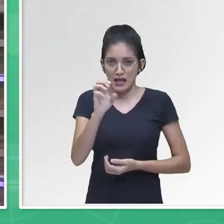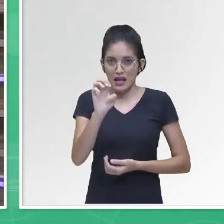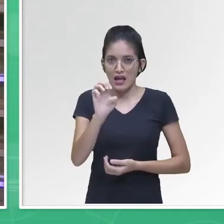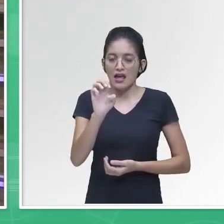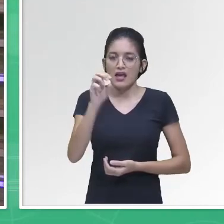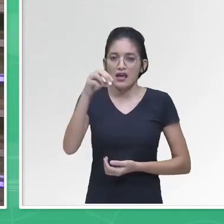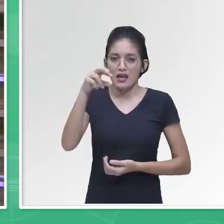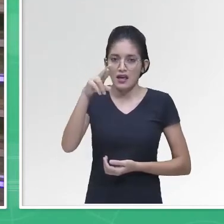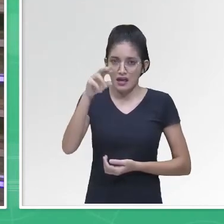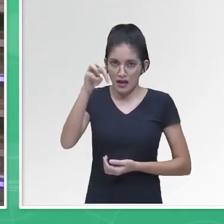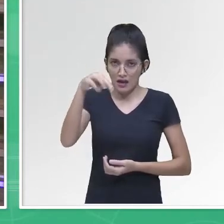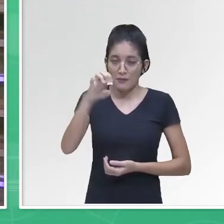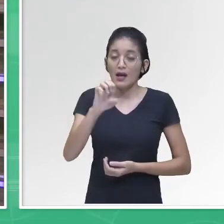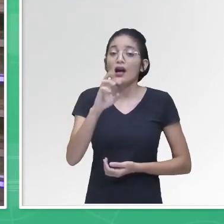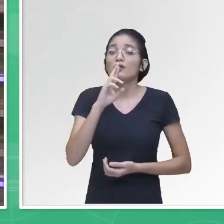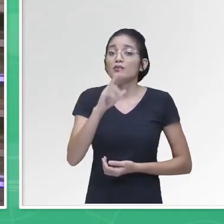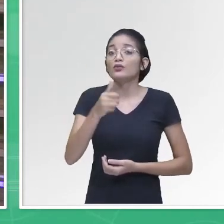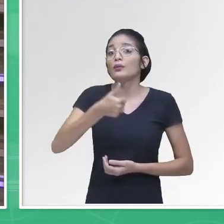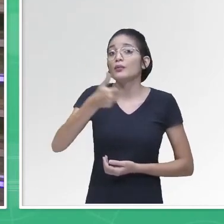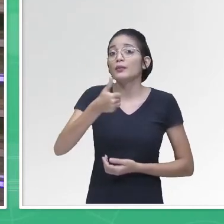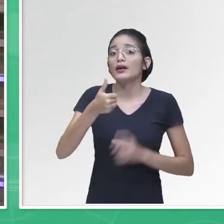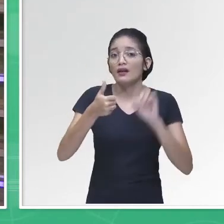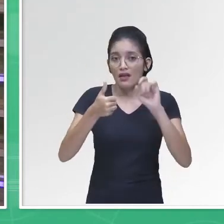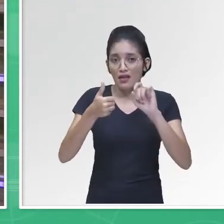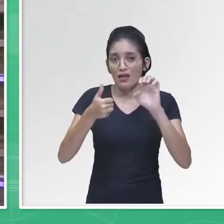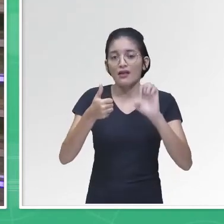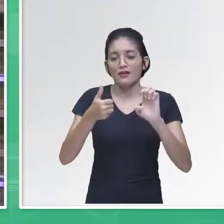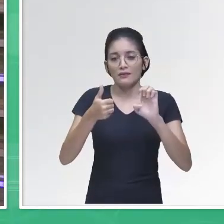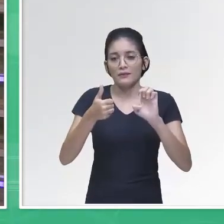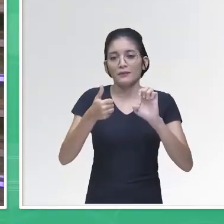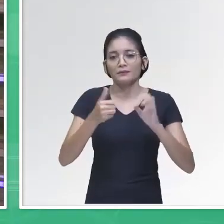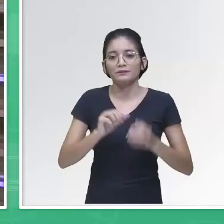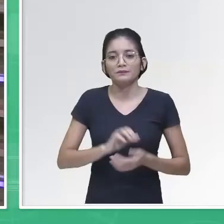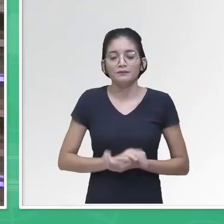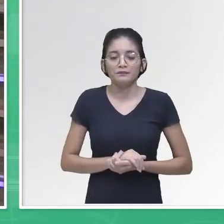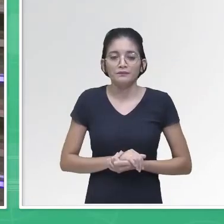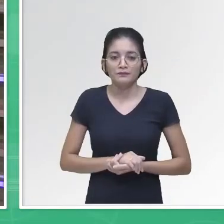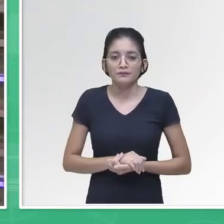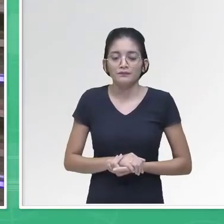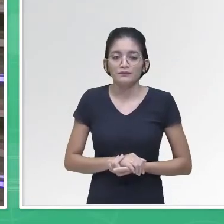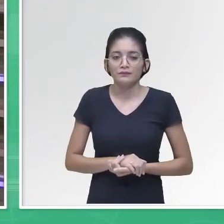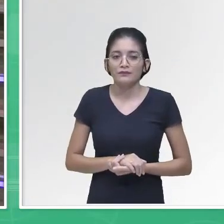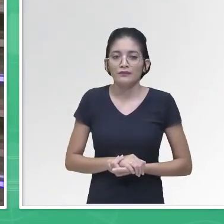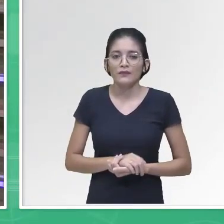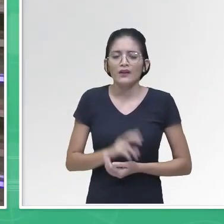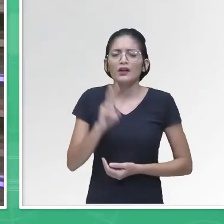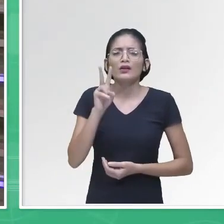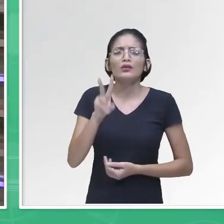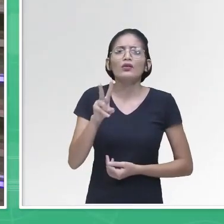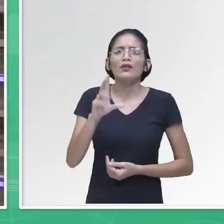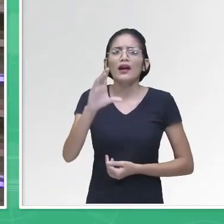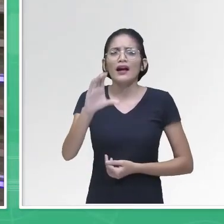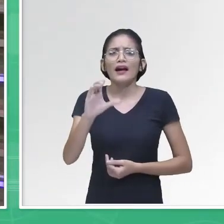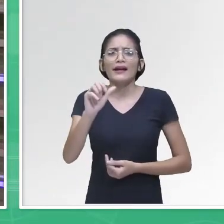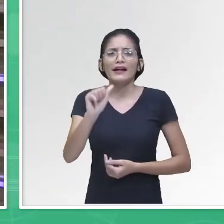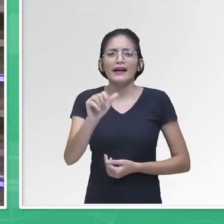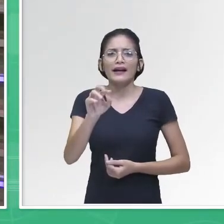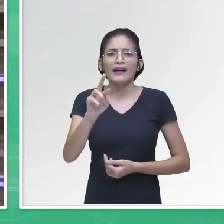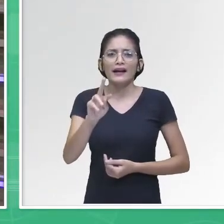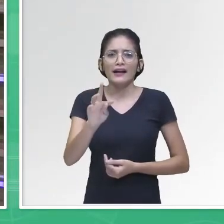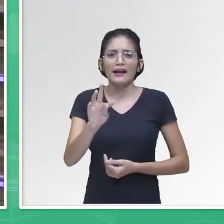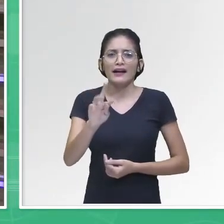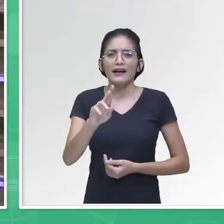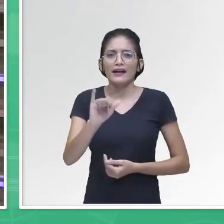dizendo que a primeira é a letra E. E eu tô vendo ali que eu acho que é a Catriane, olha que